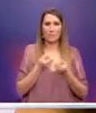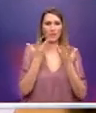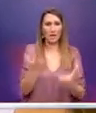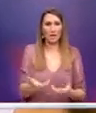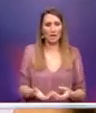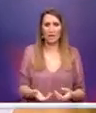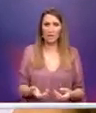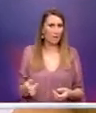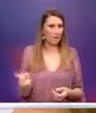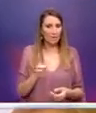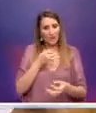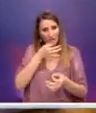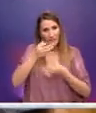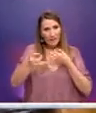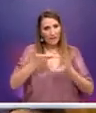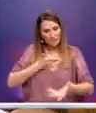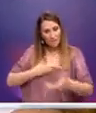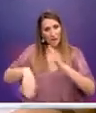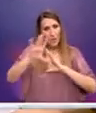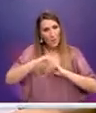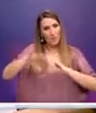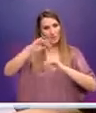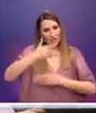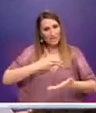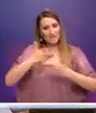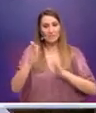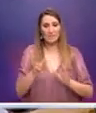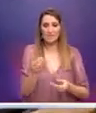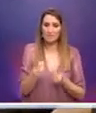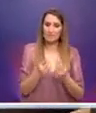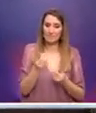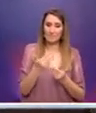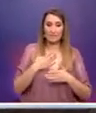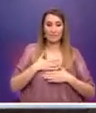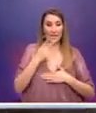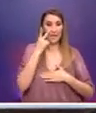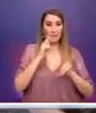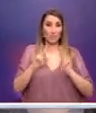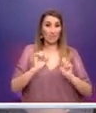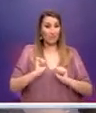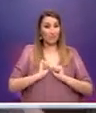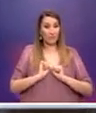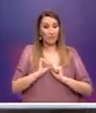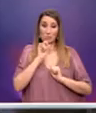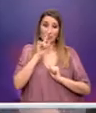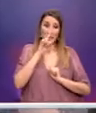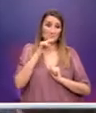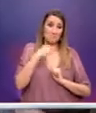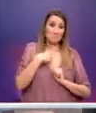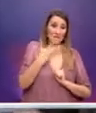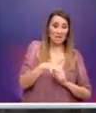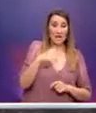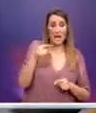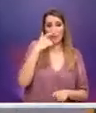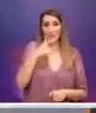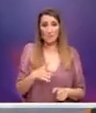pessoas. E quando falamos com as pessoas, tem que ser de uma determinada maneira. É a minha visão. Admito que esteja errado, há pessoas que até gostam